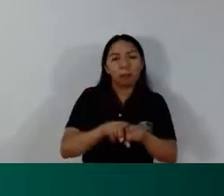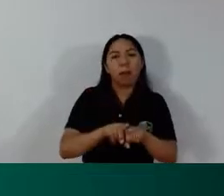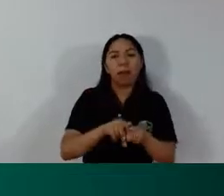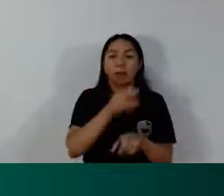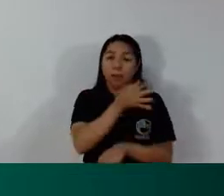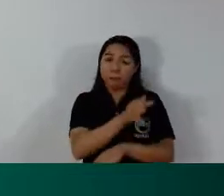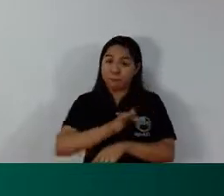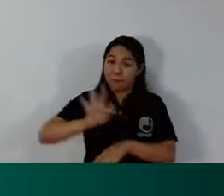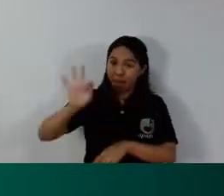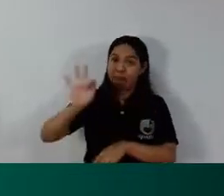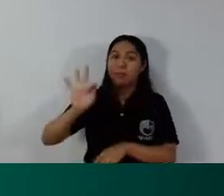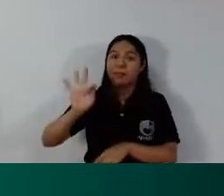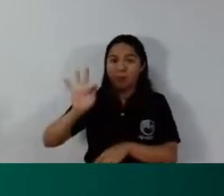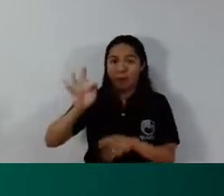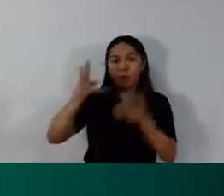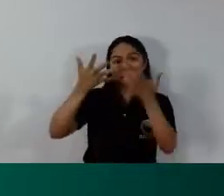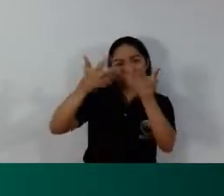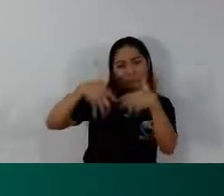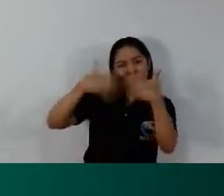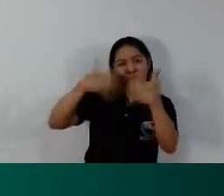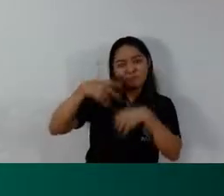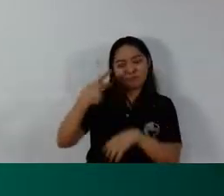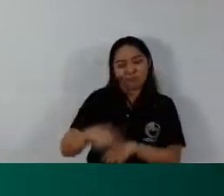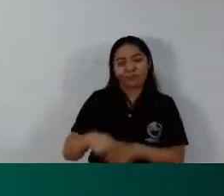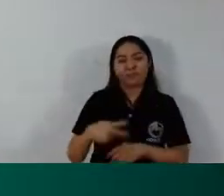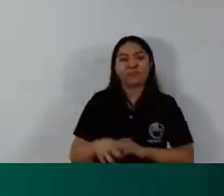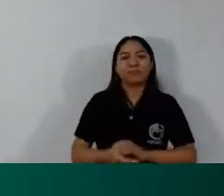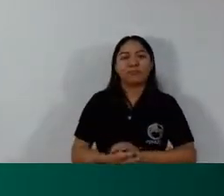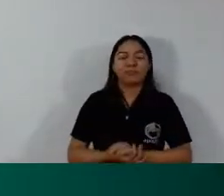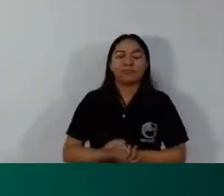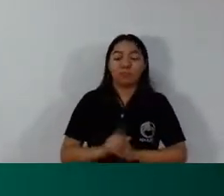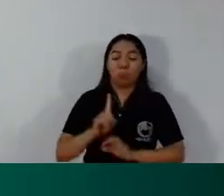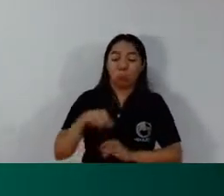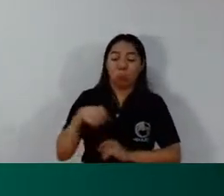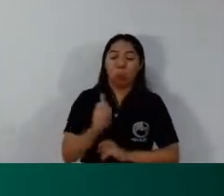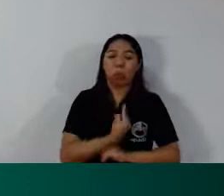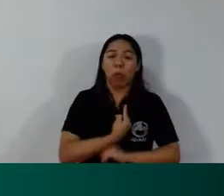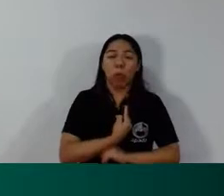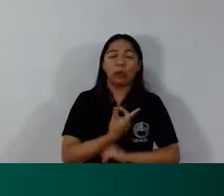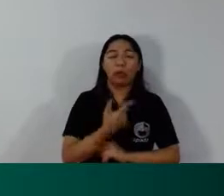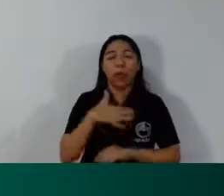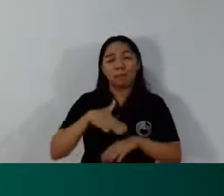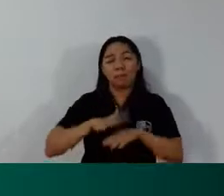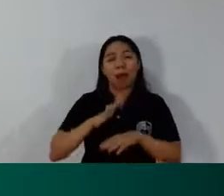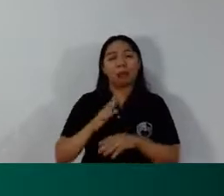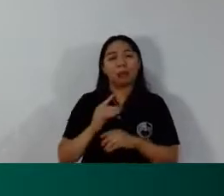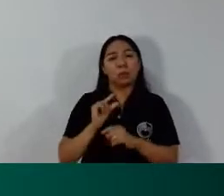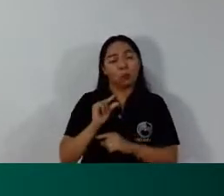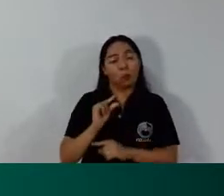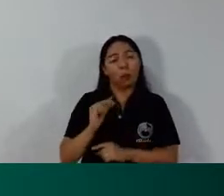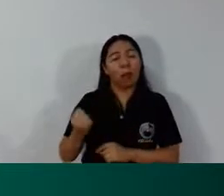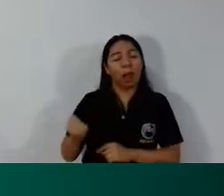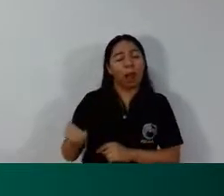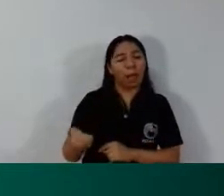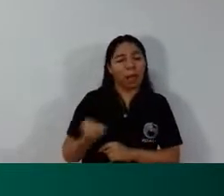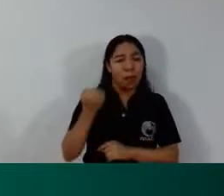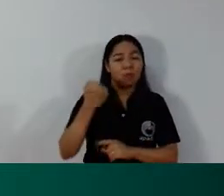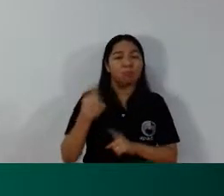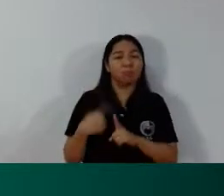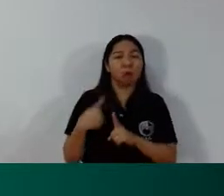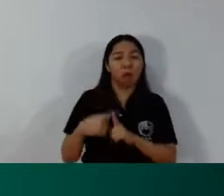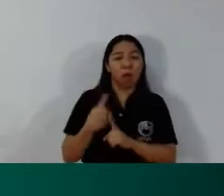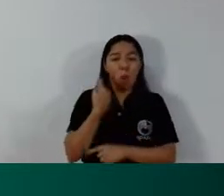Profissional científica e tecnológica no nosso e fica mais agudo porque um traço da rede Federal